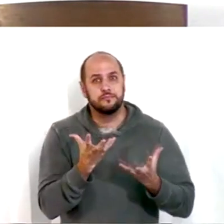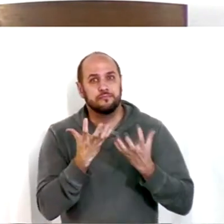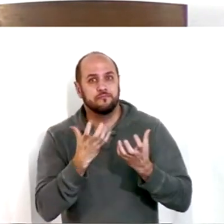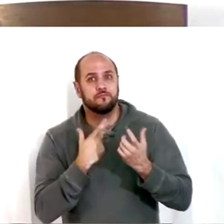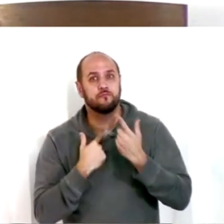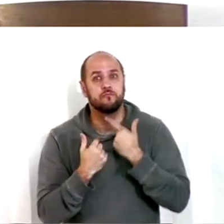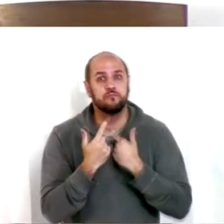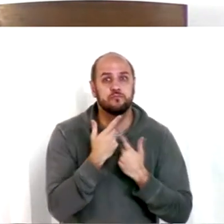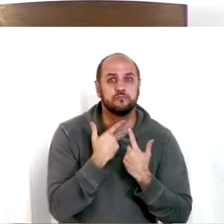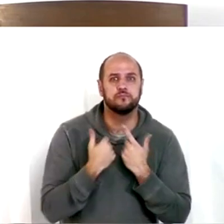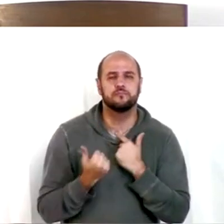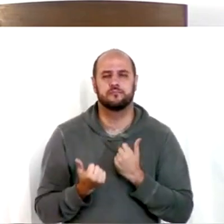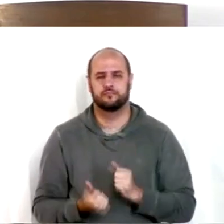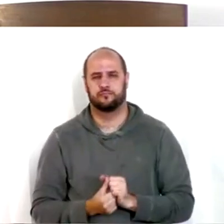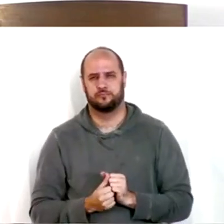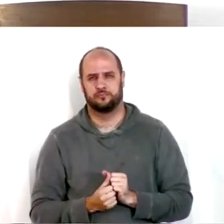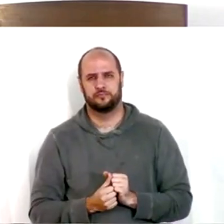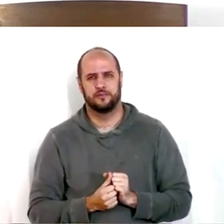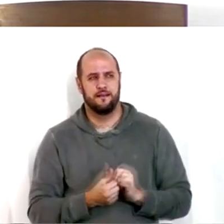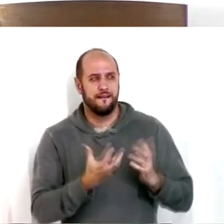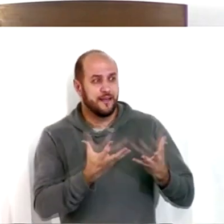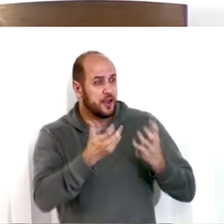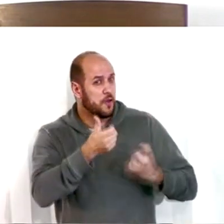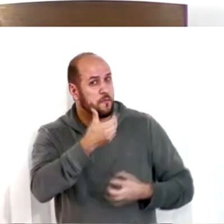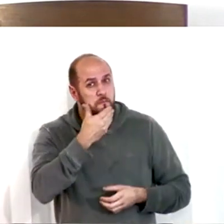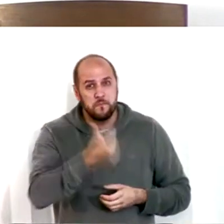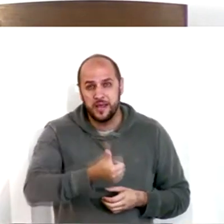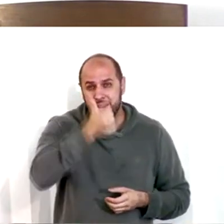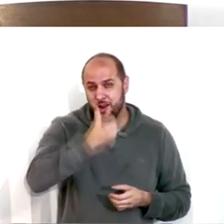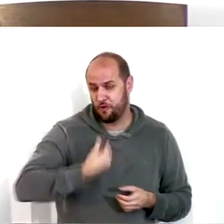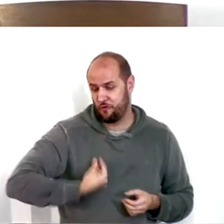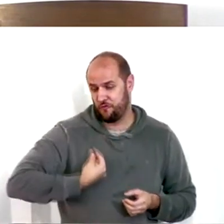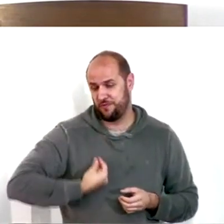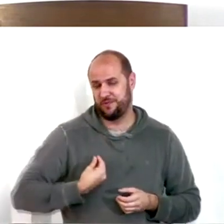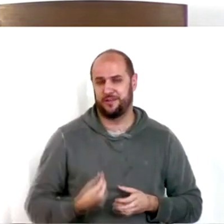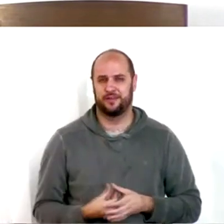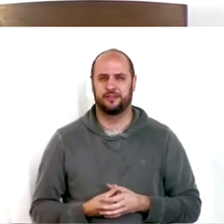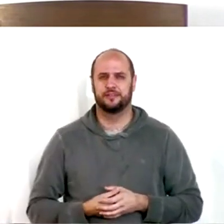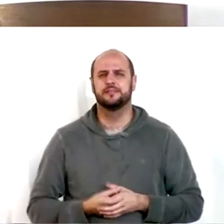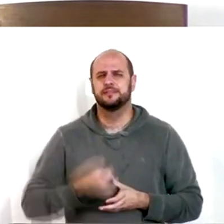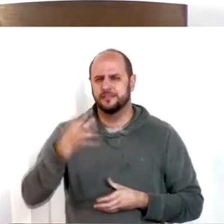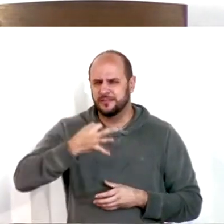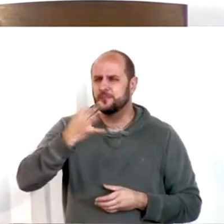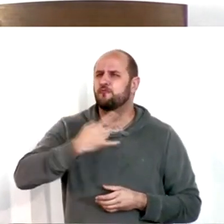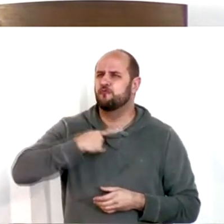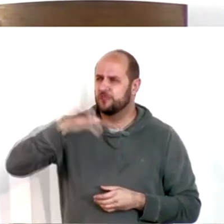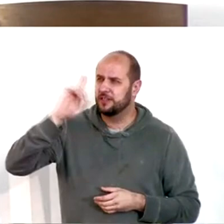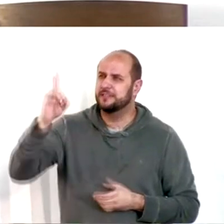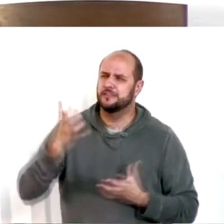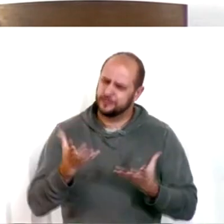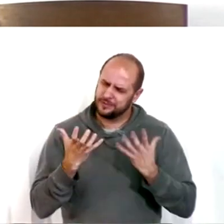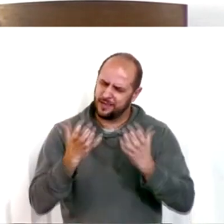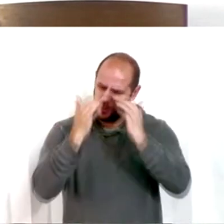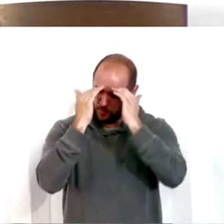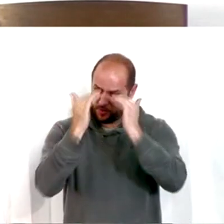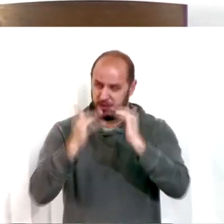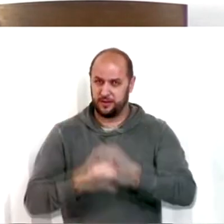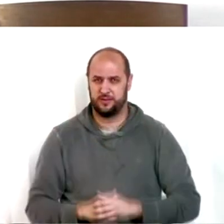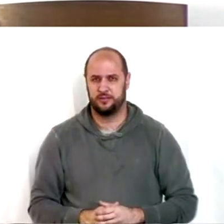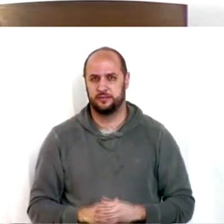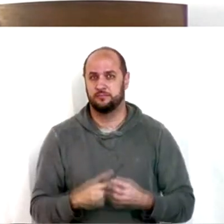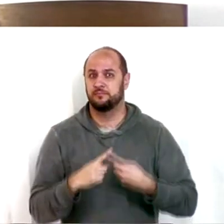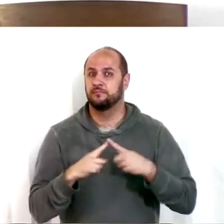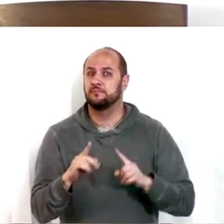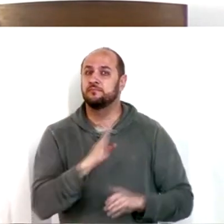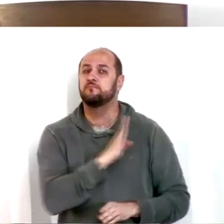deseja o melhor para a sua vida sobre a providência de Deus. Sim, sem sombra de dúvidas. Mas